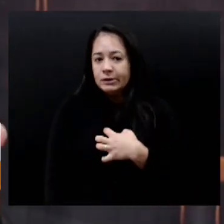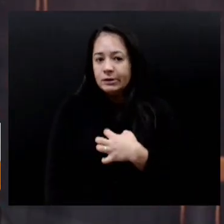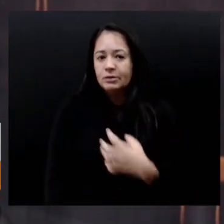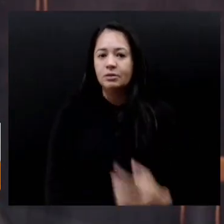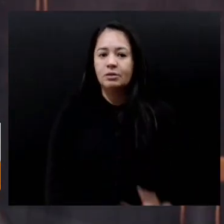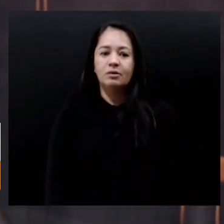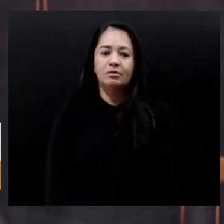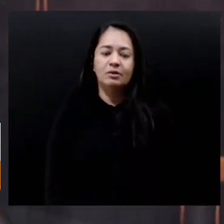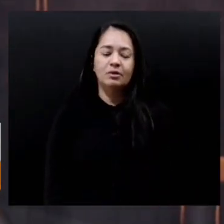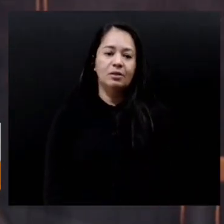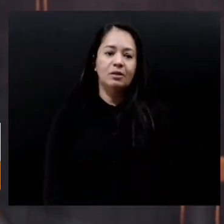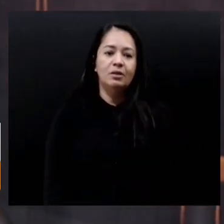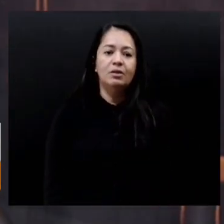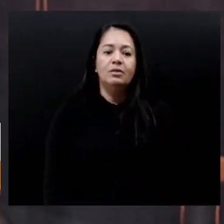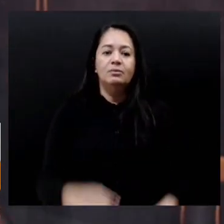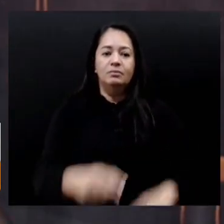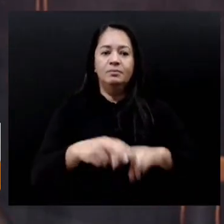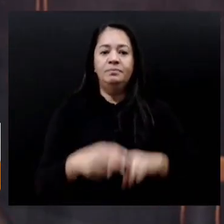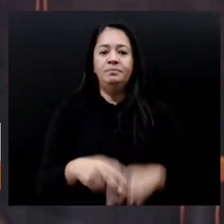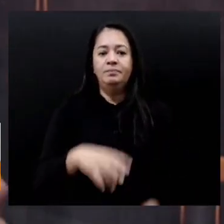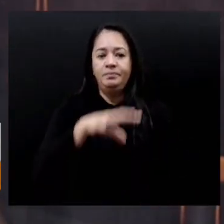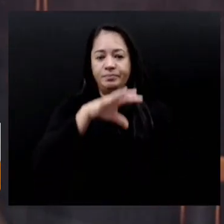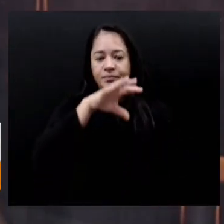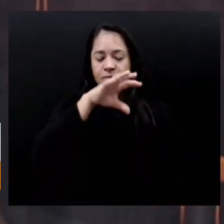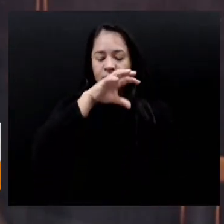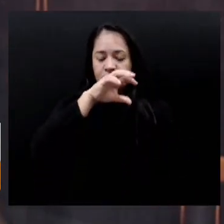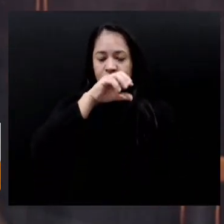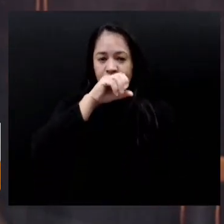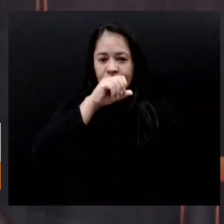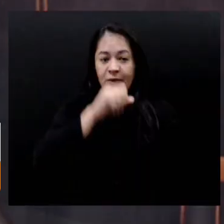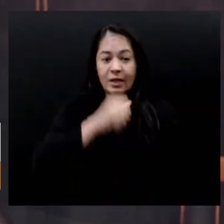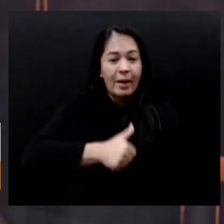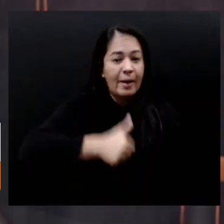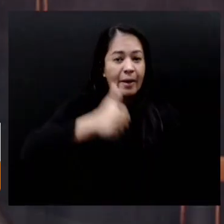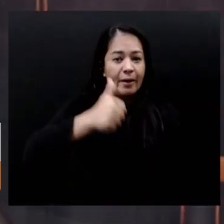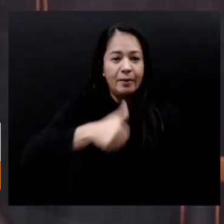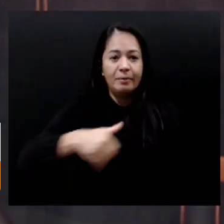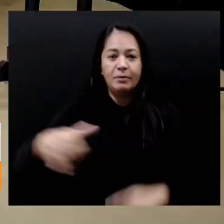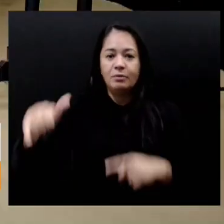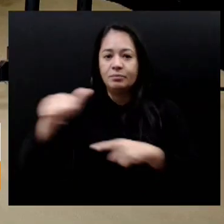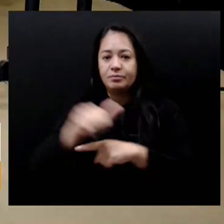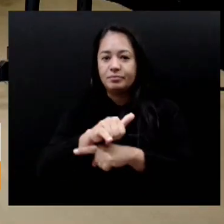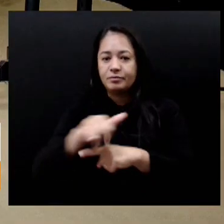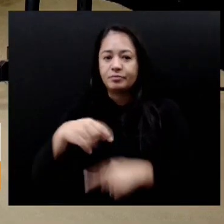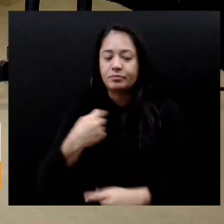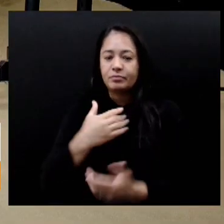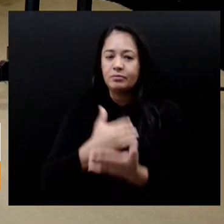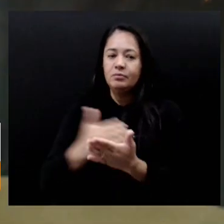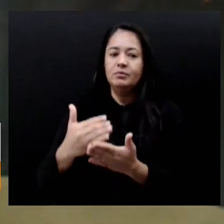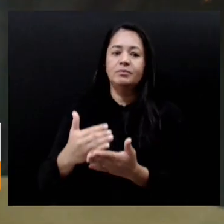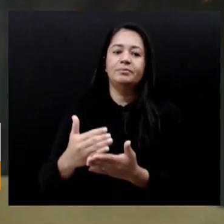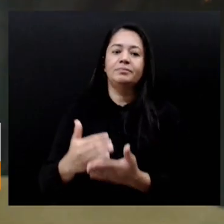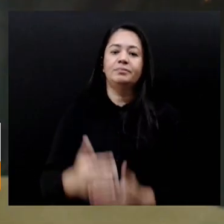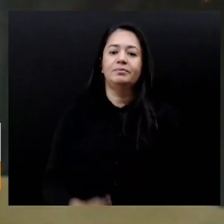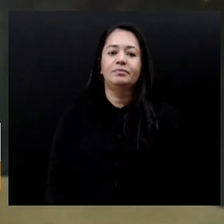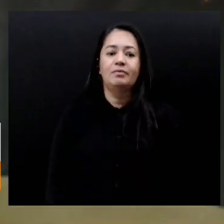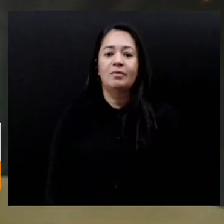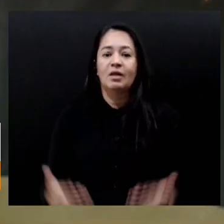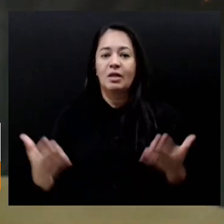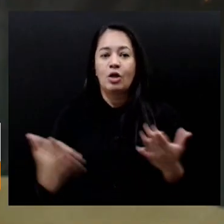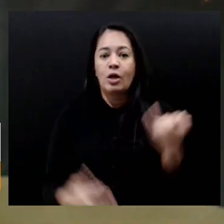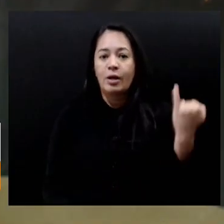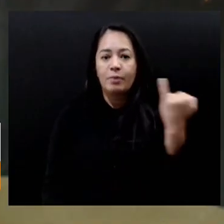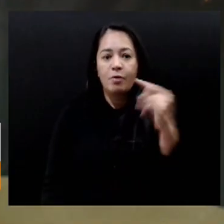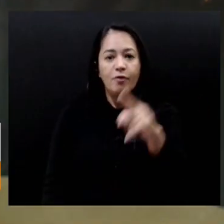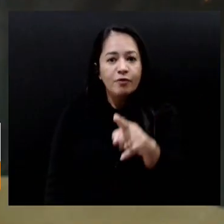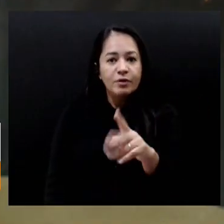o respirar, sim, seria uma primeira estratégia para a gente começar a lidar com a raiva. Legal, e agora é importante você respirar quando você